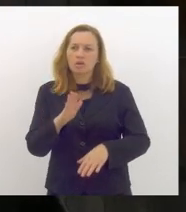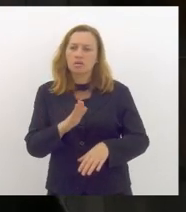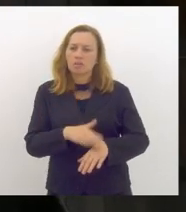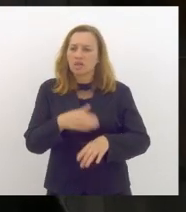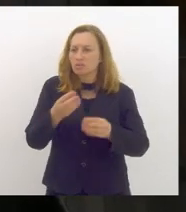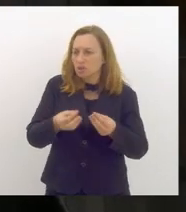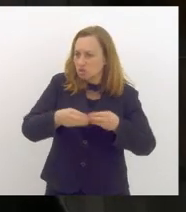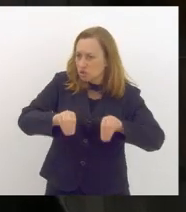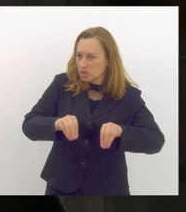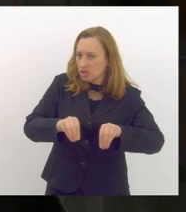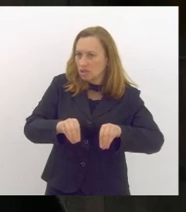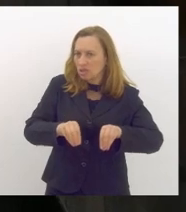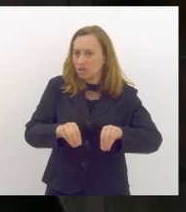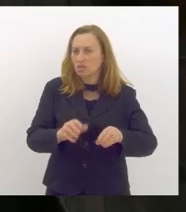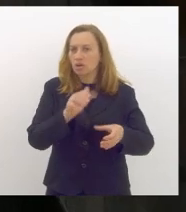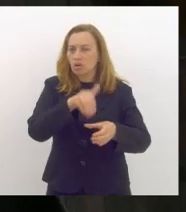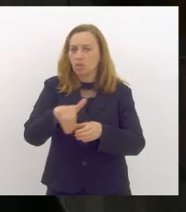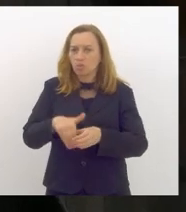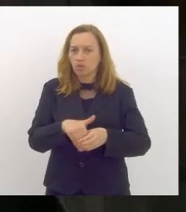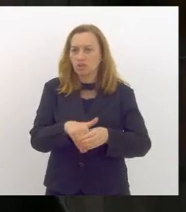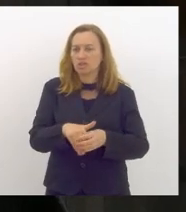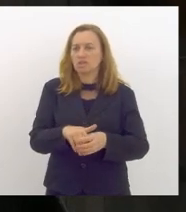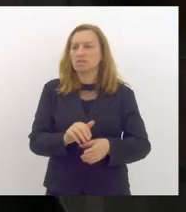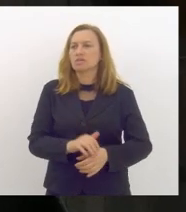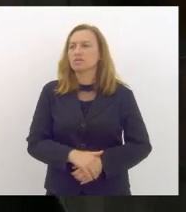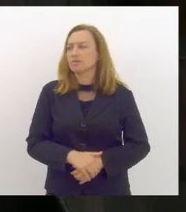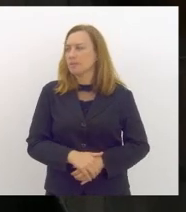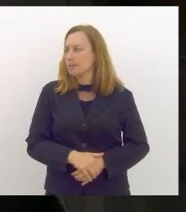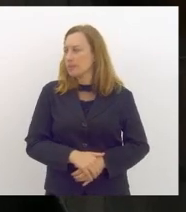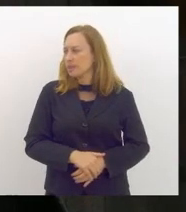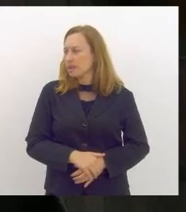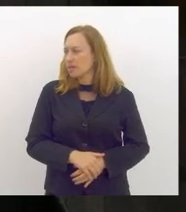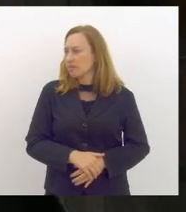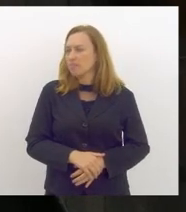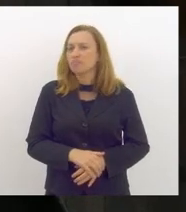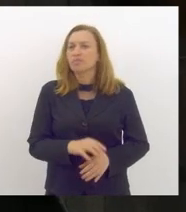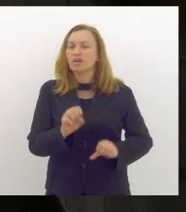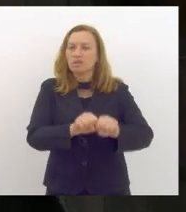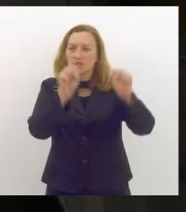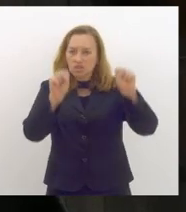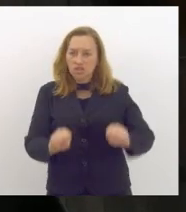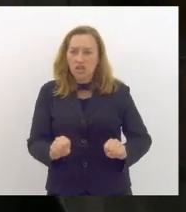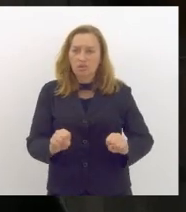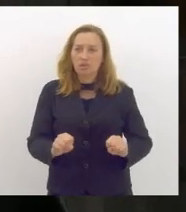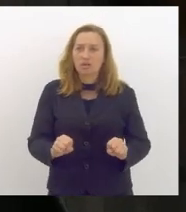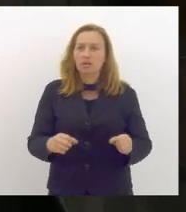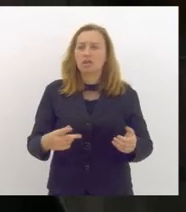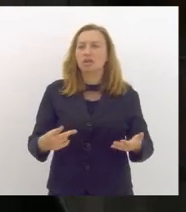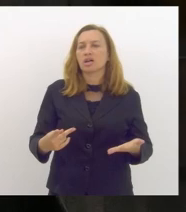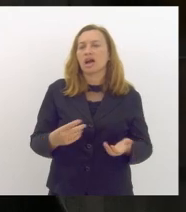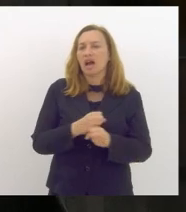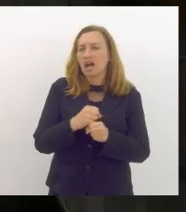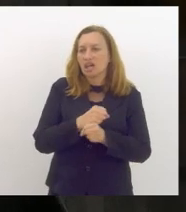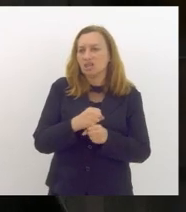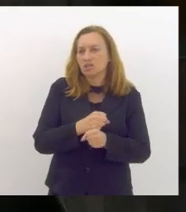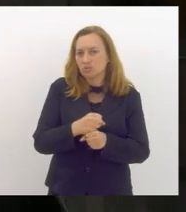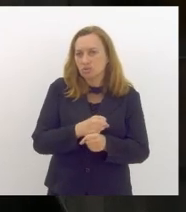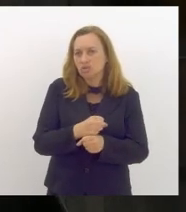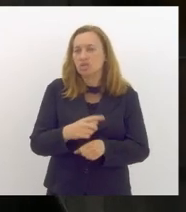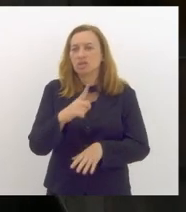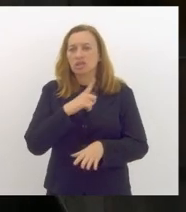atacado as chamadas urnas eletrônicas Esse é um sistema que vem funcionando no Brasil há décadas